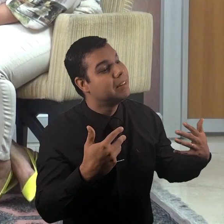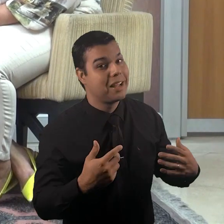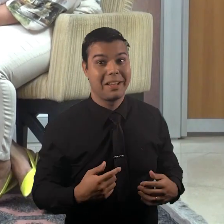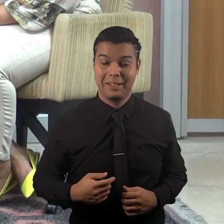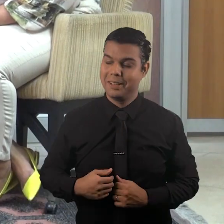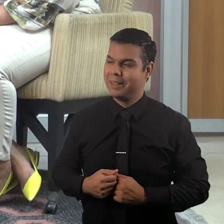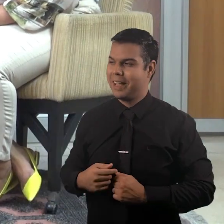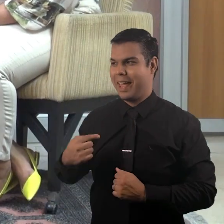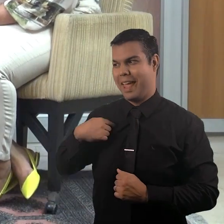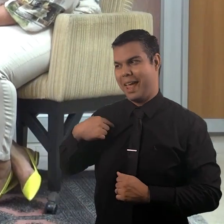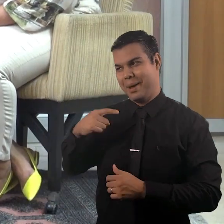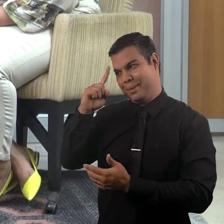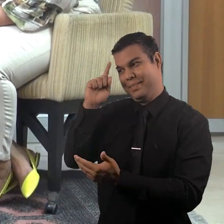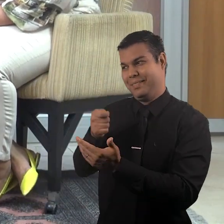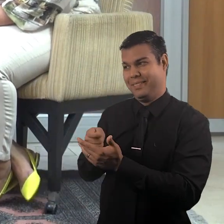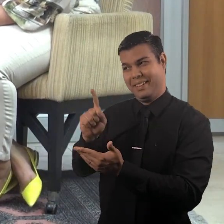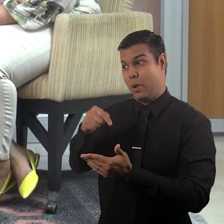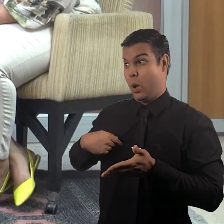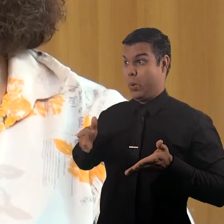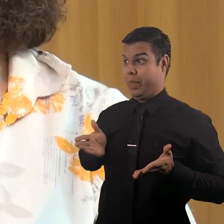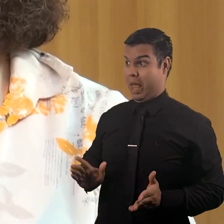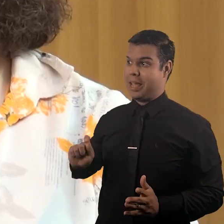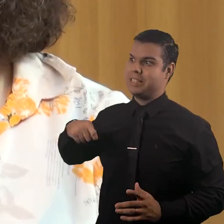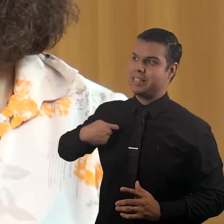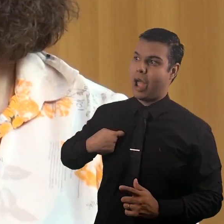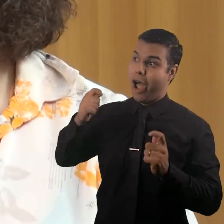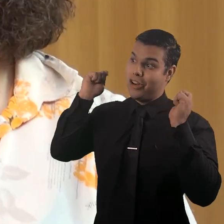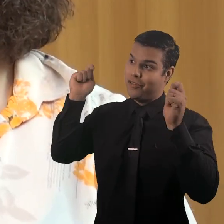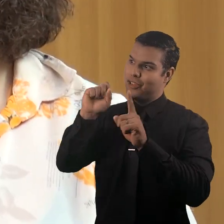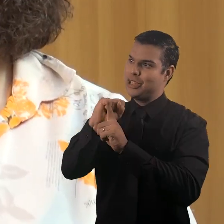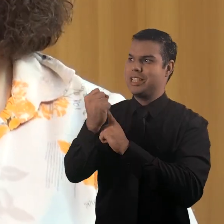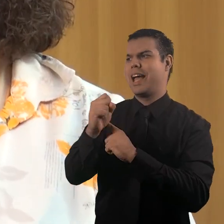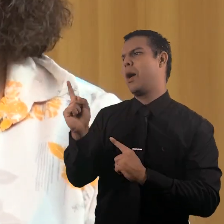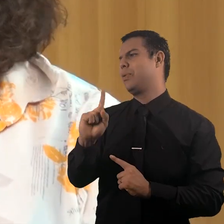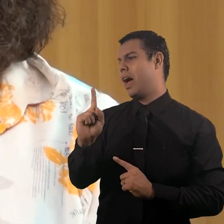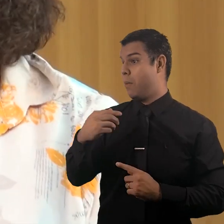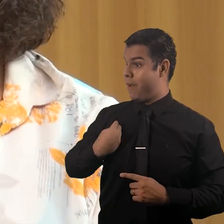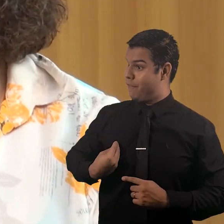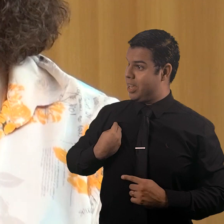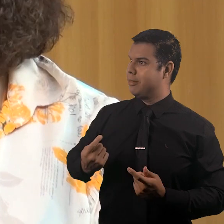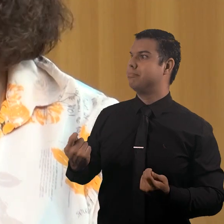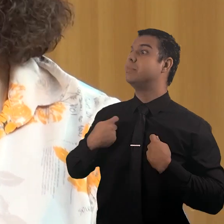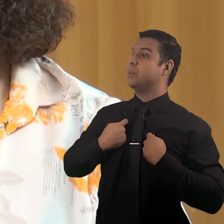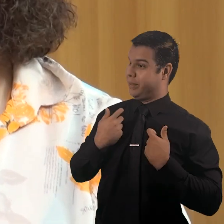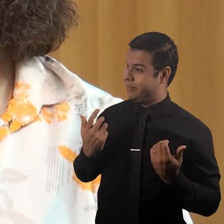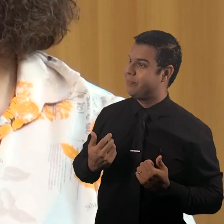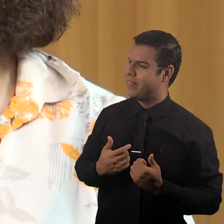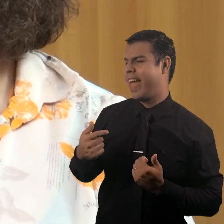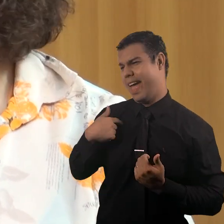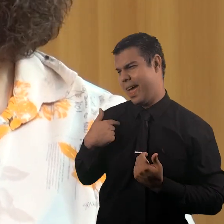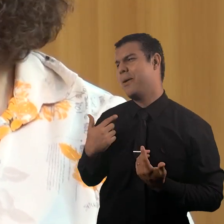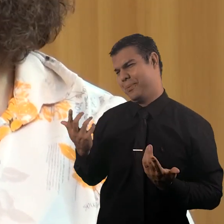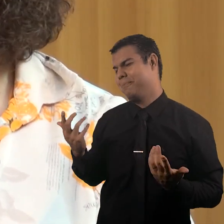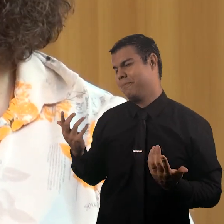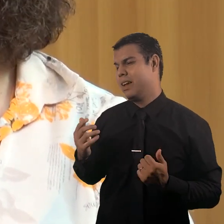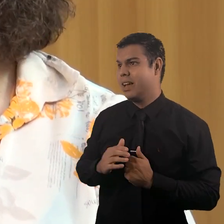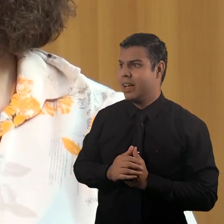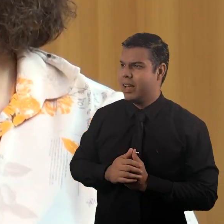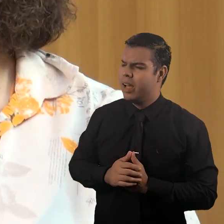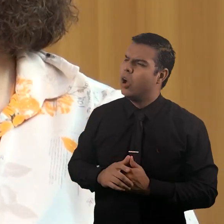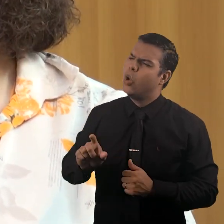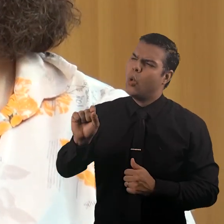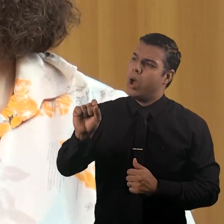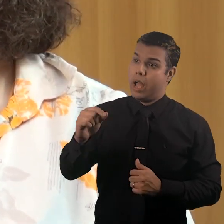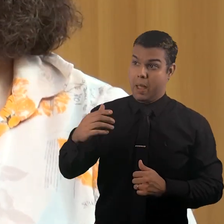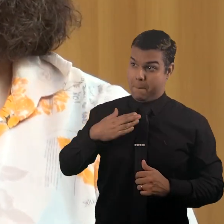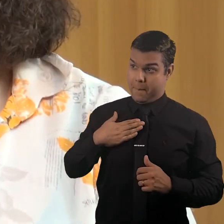não decide, né? Você não nasce um ativista social, né? O ativismo social, ele tropeça em você em algum momento da sua vida. E comigo não foi diferente.